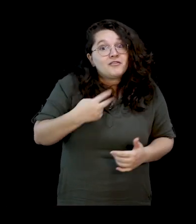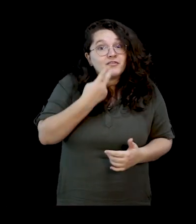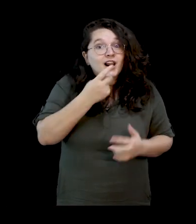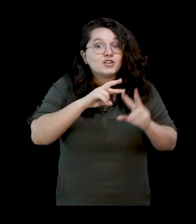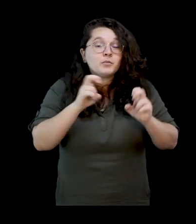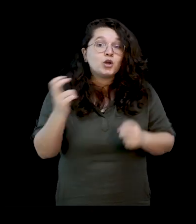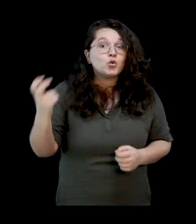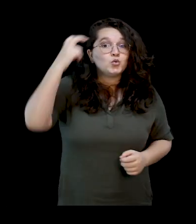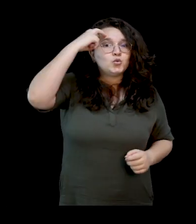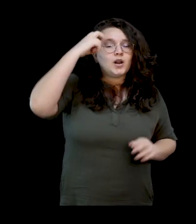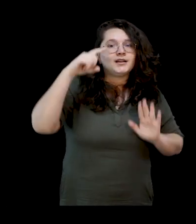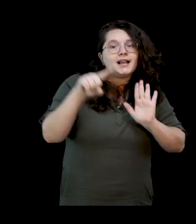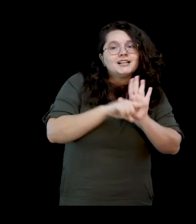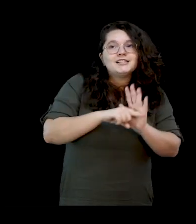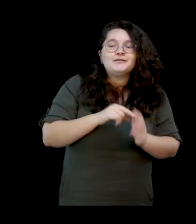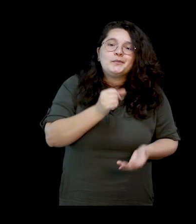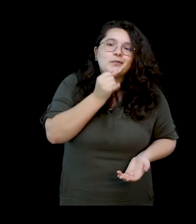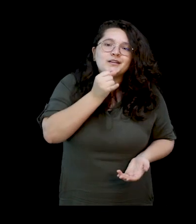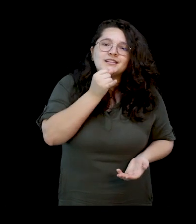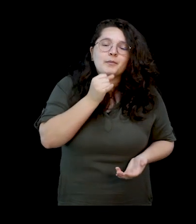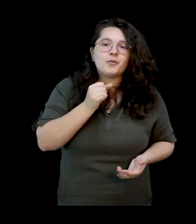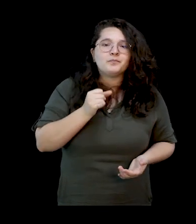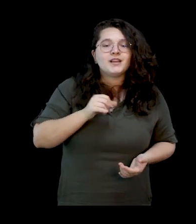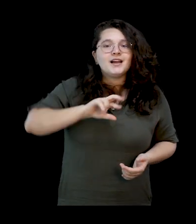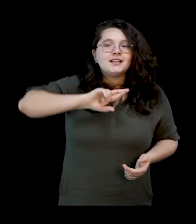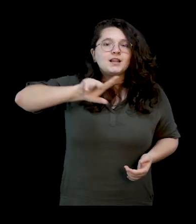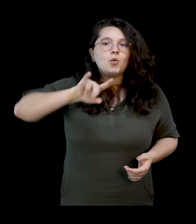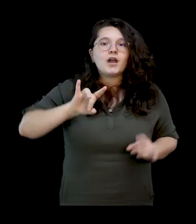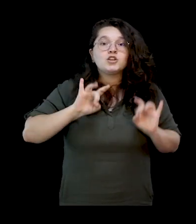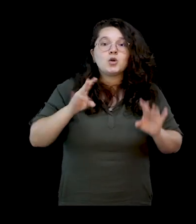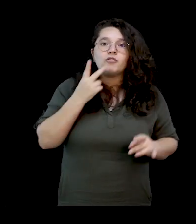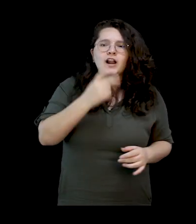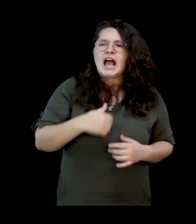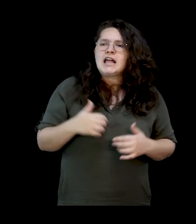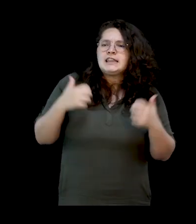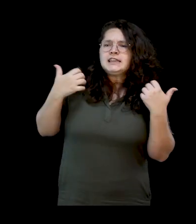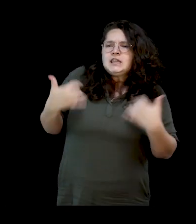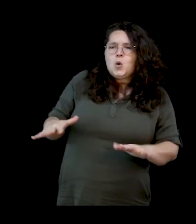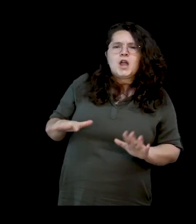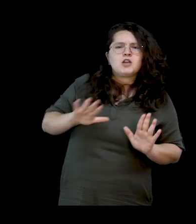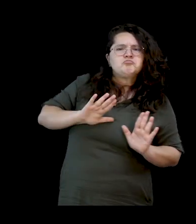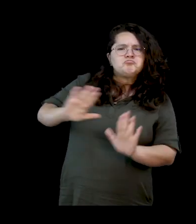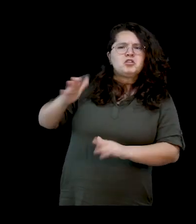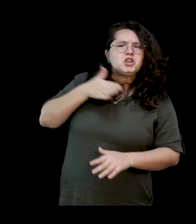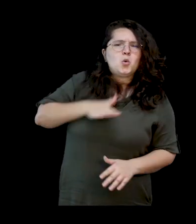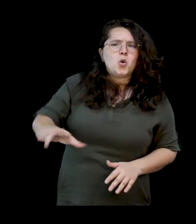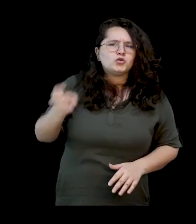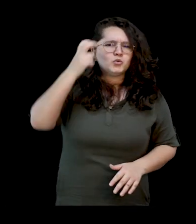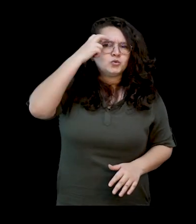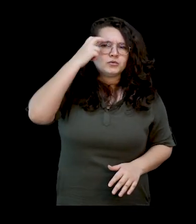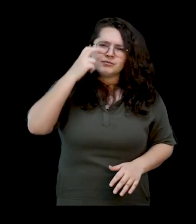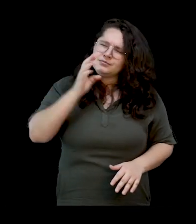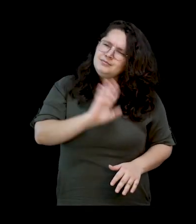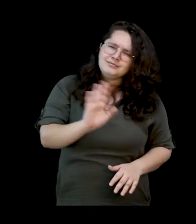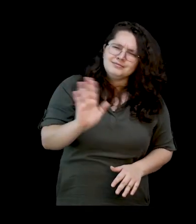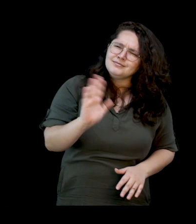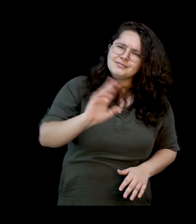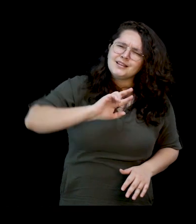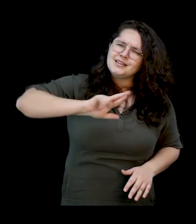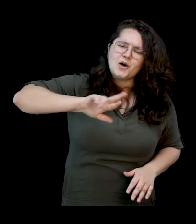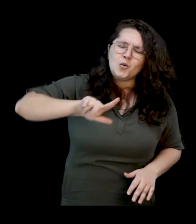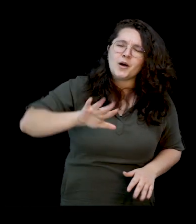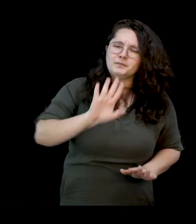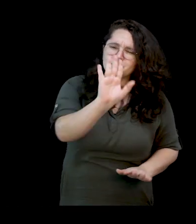o momento de dizer que cultura negativa não é, não significa pura e simplesmente a negação da cultura. Não é isso. Né?